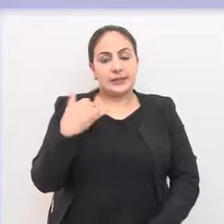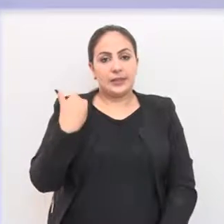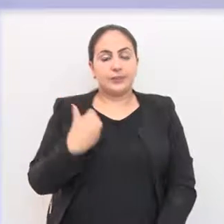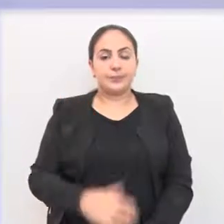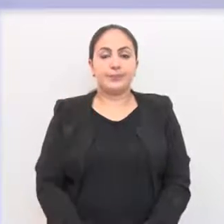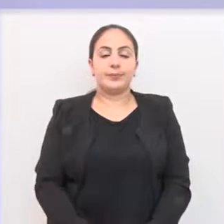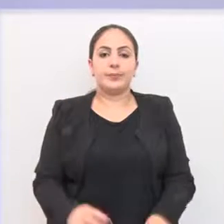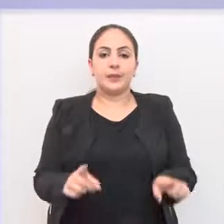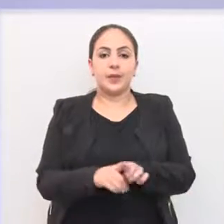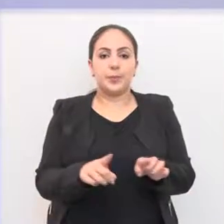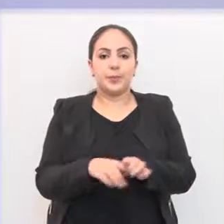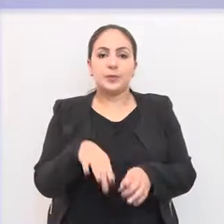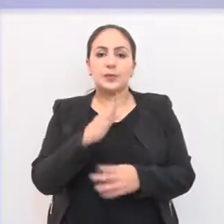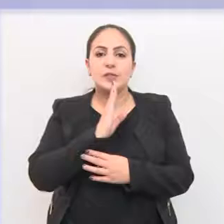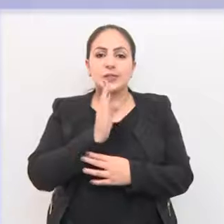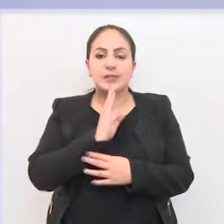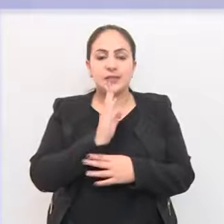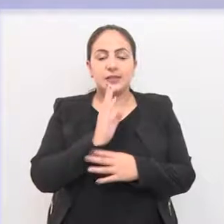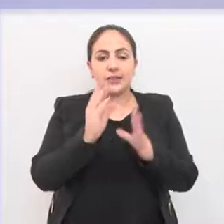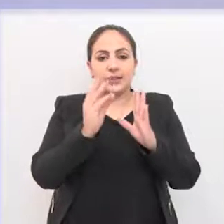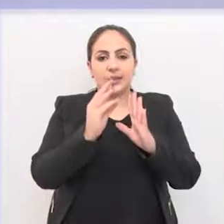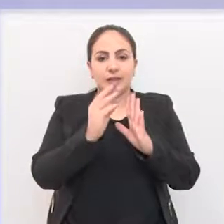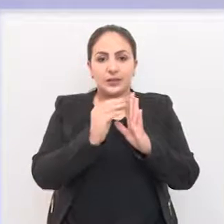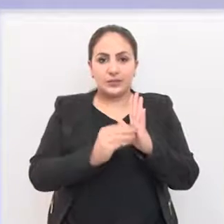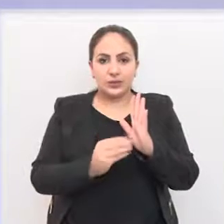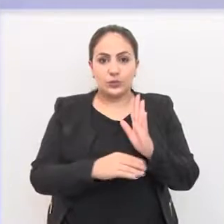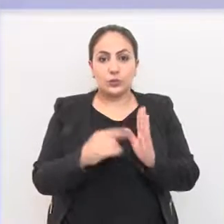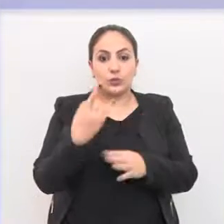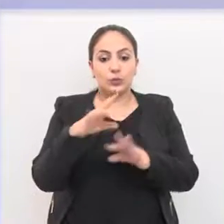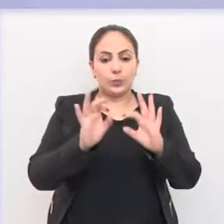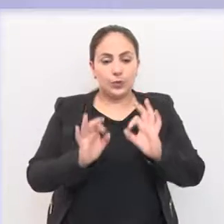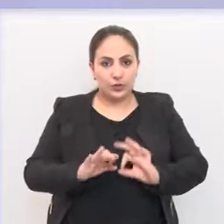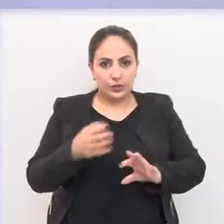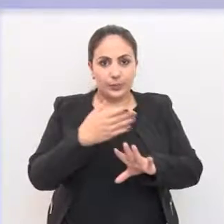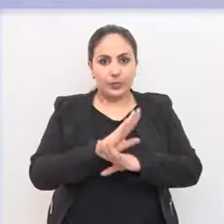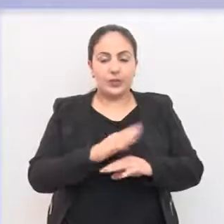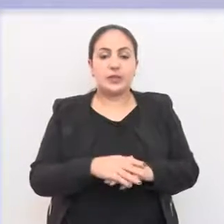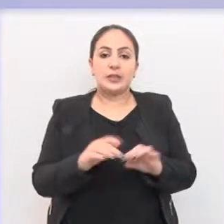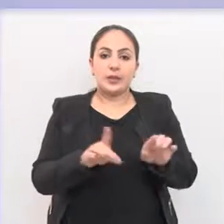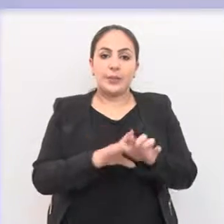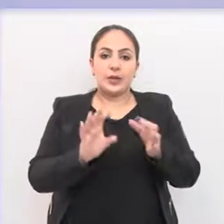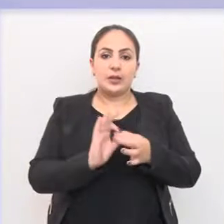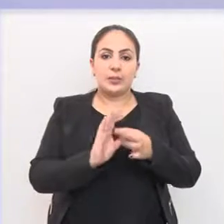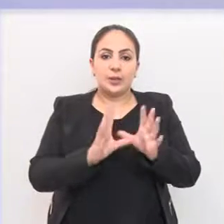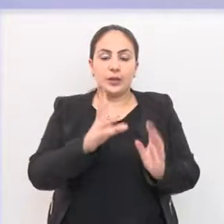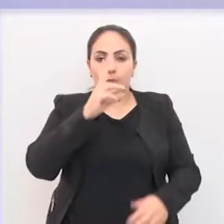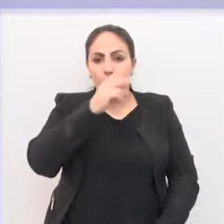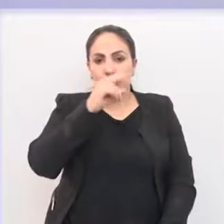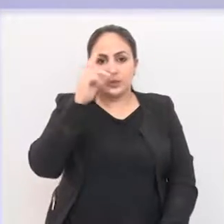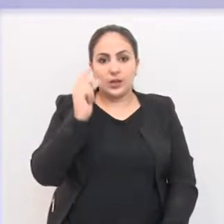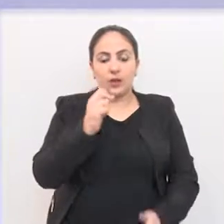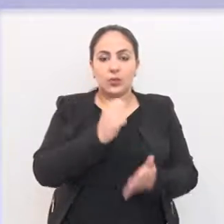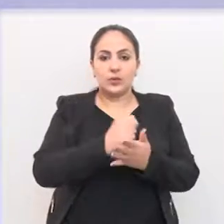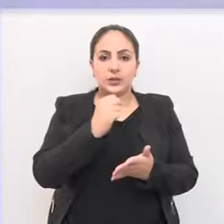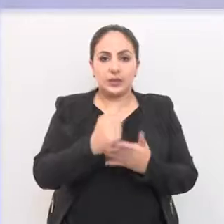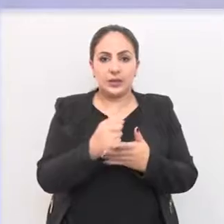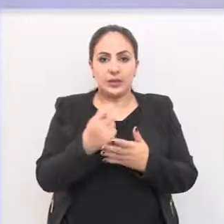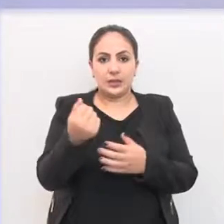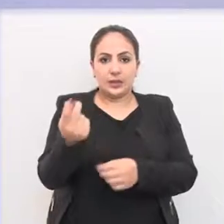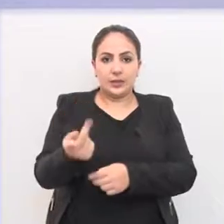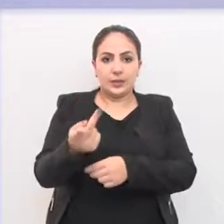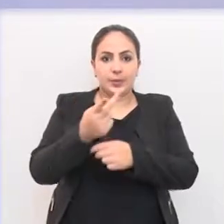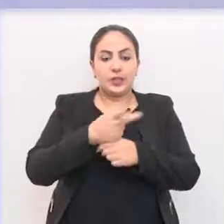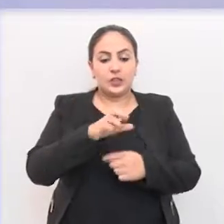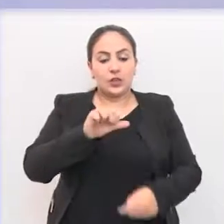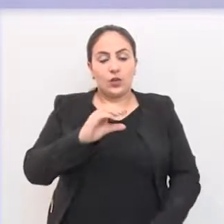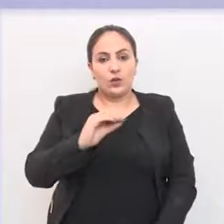vai conhecer o conteúdo dos últimos projetos aprovados. Um deles autoriza o município a contratar um